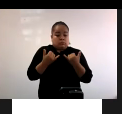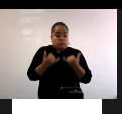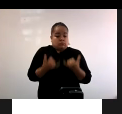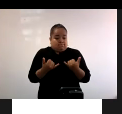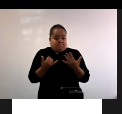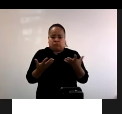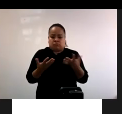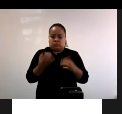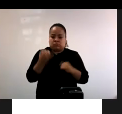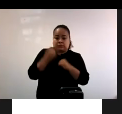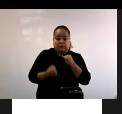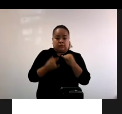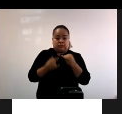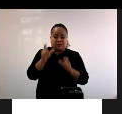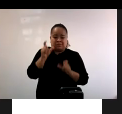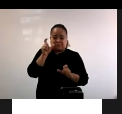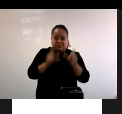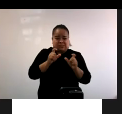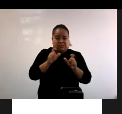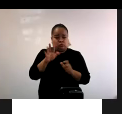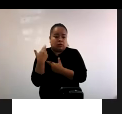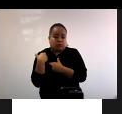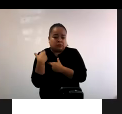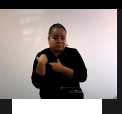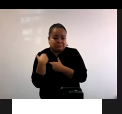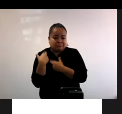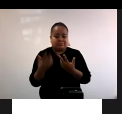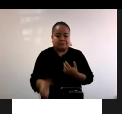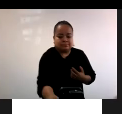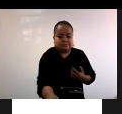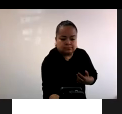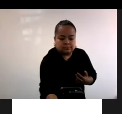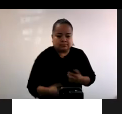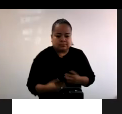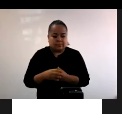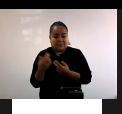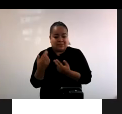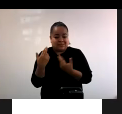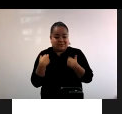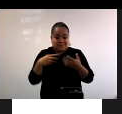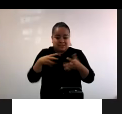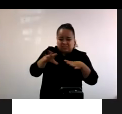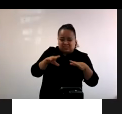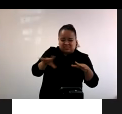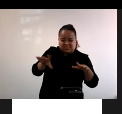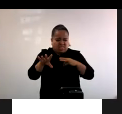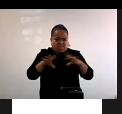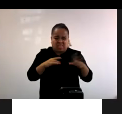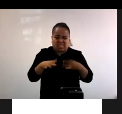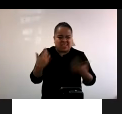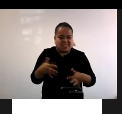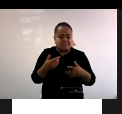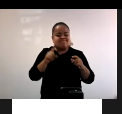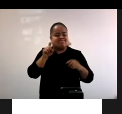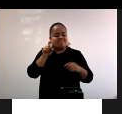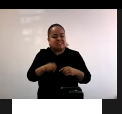conta é que o pessoal encarregado de atender as pessoas que possivelmente podem ficar doentes durante evento, que elas